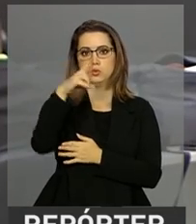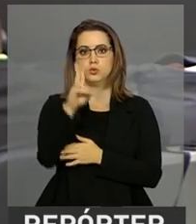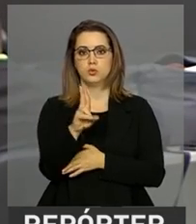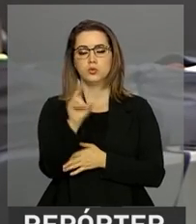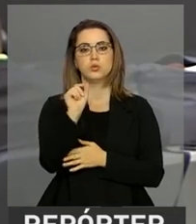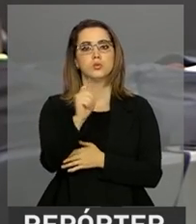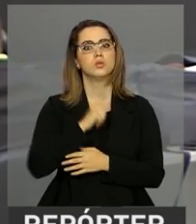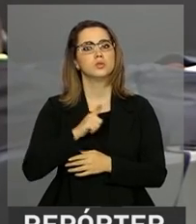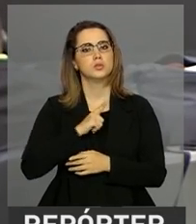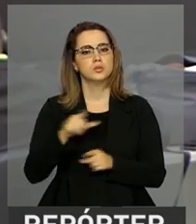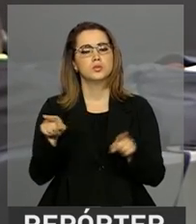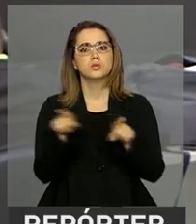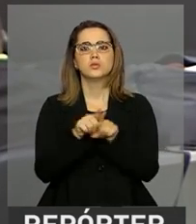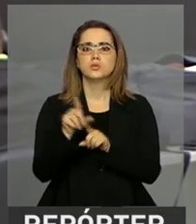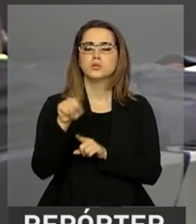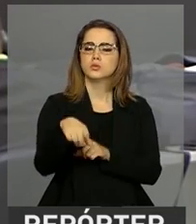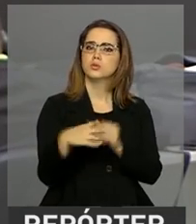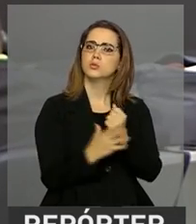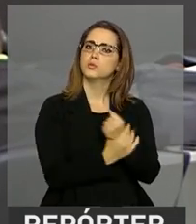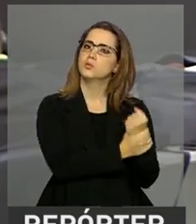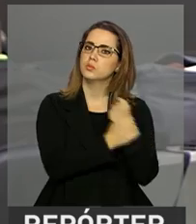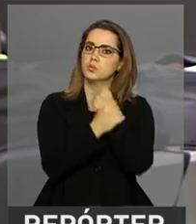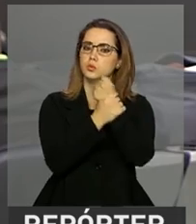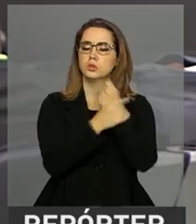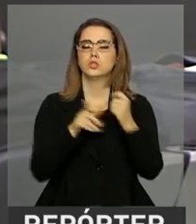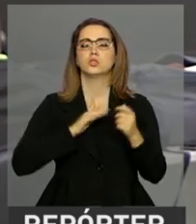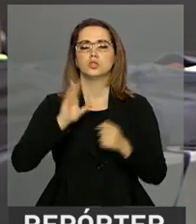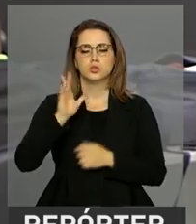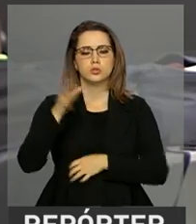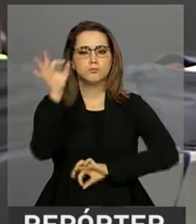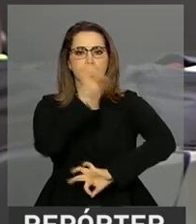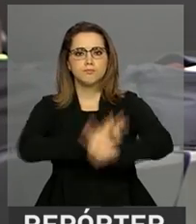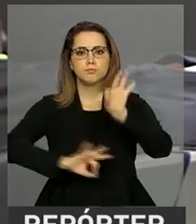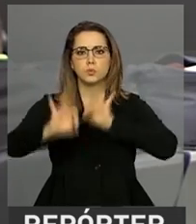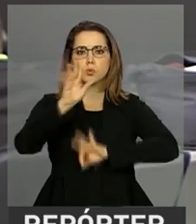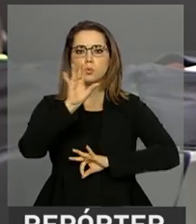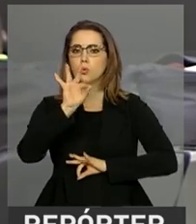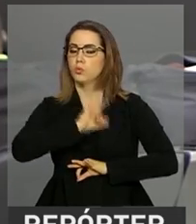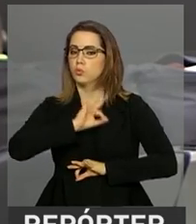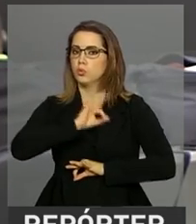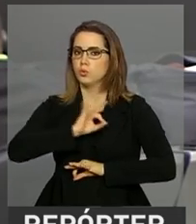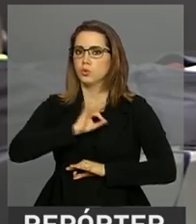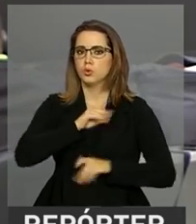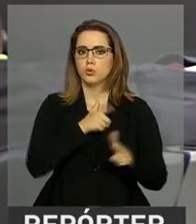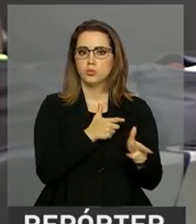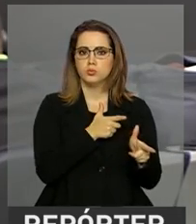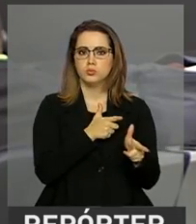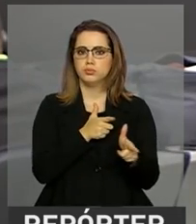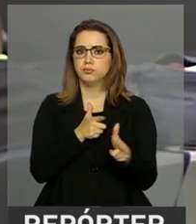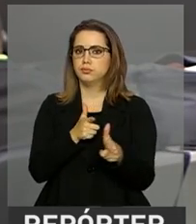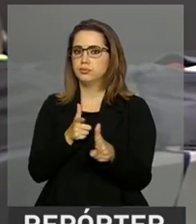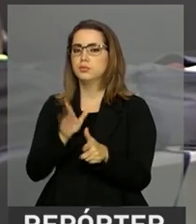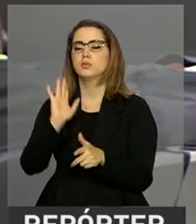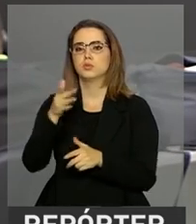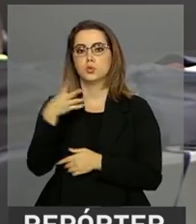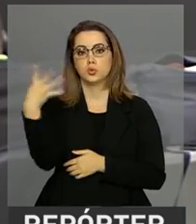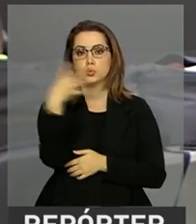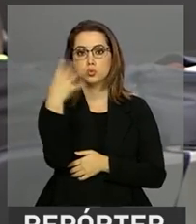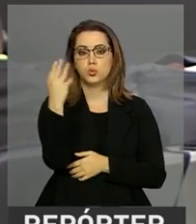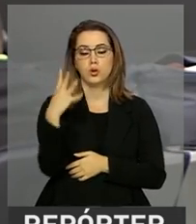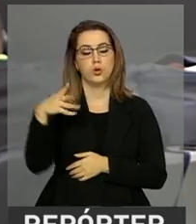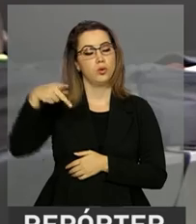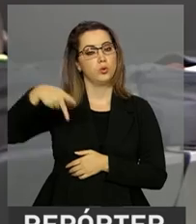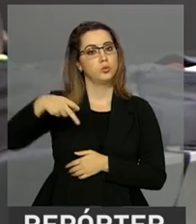para garantir a segurança do evento, atiradores de elite estarão espalhados num raio de 4 quilômetros